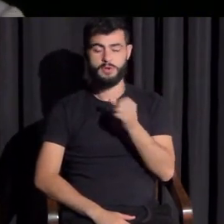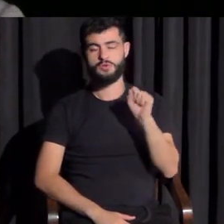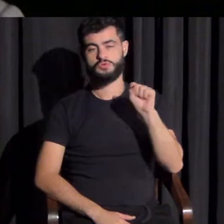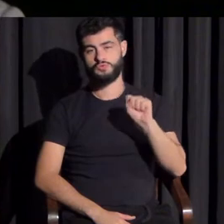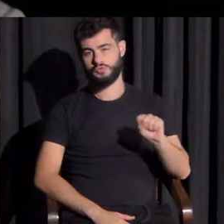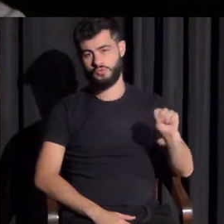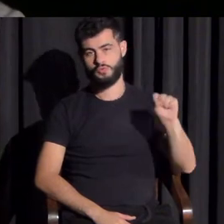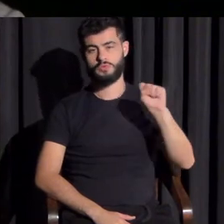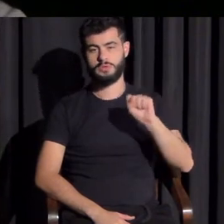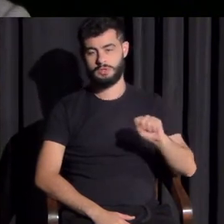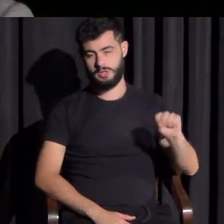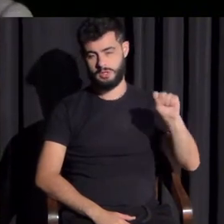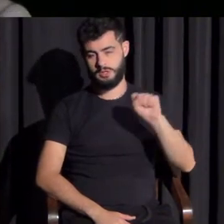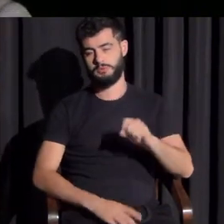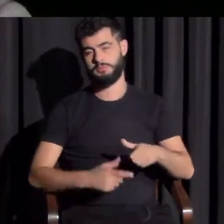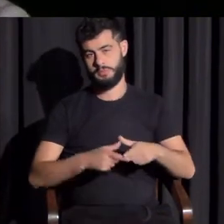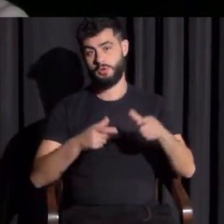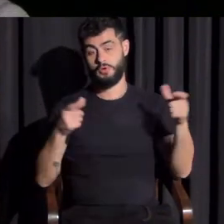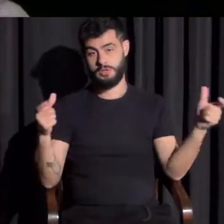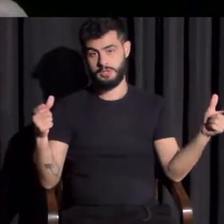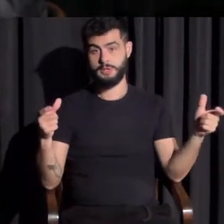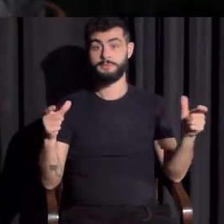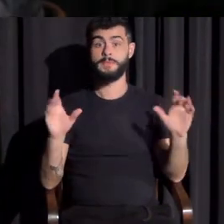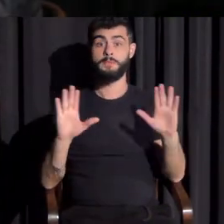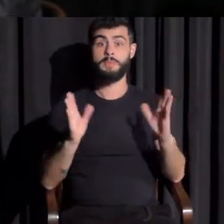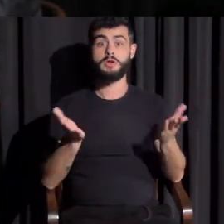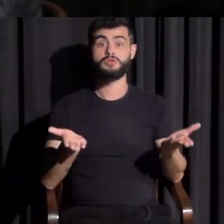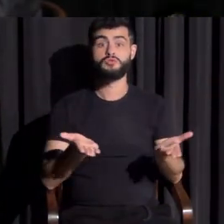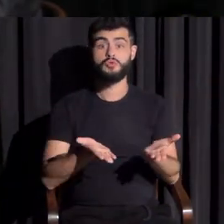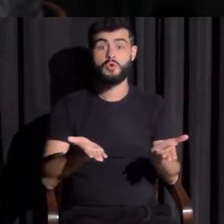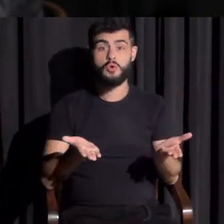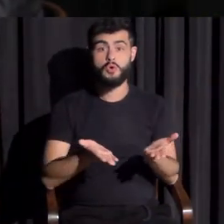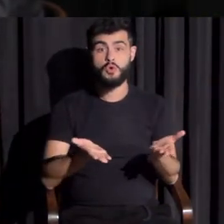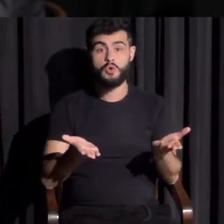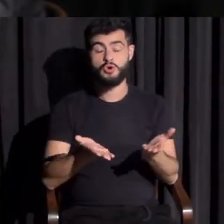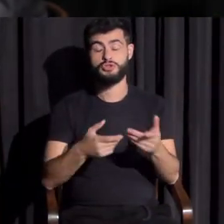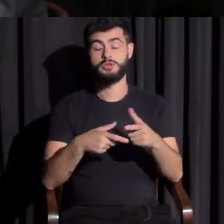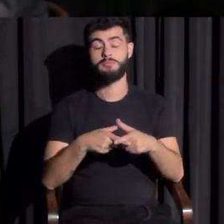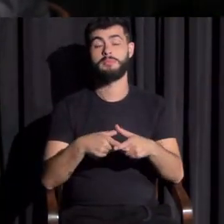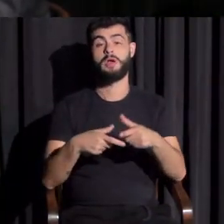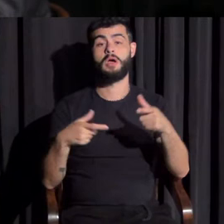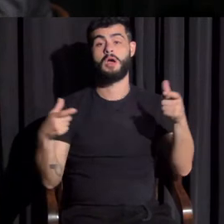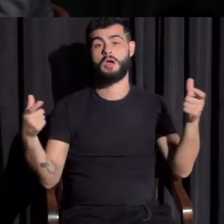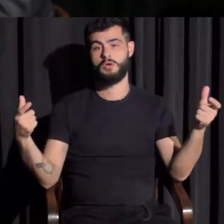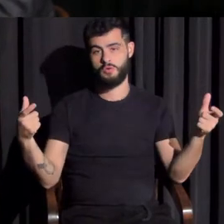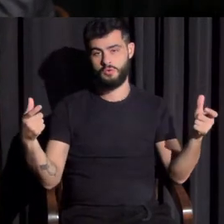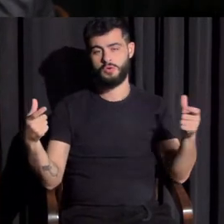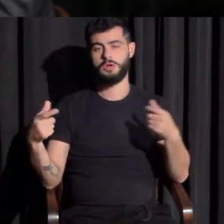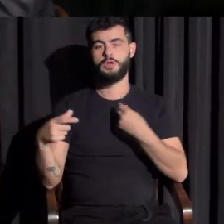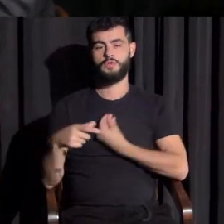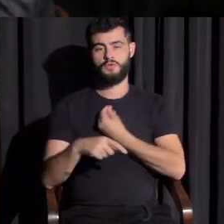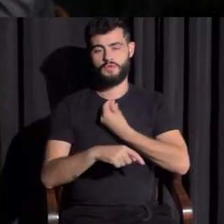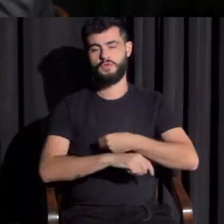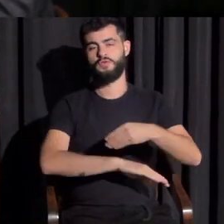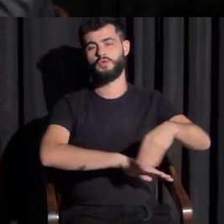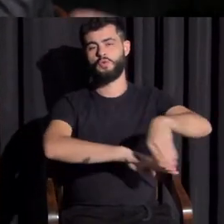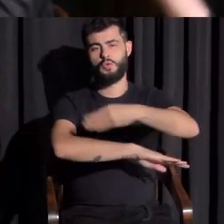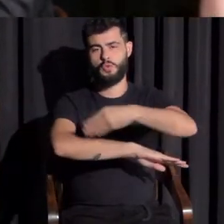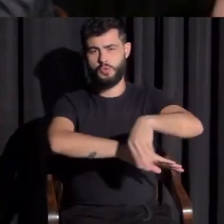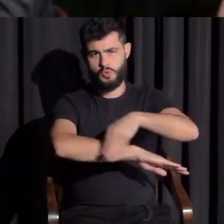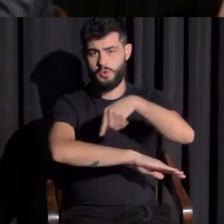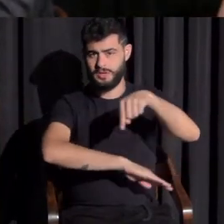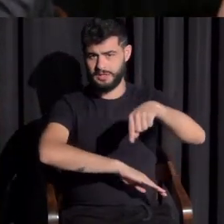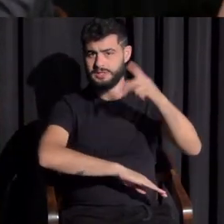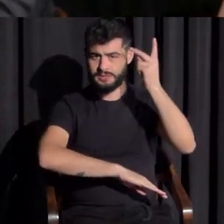solteiros, né, de modo geral, e hoje boa parte das pessoas que estão morando nas ruas de São Paulo